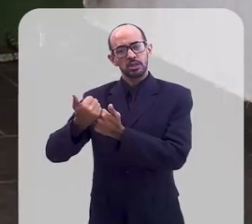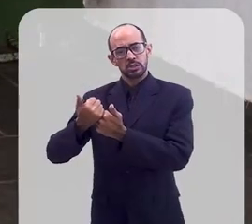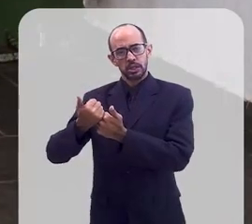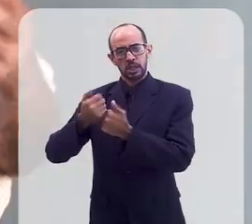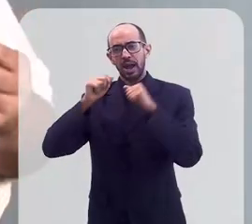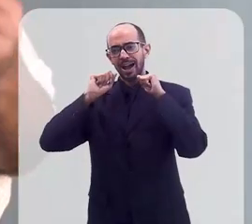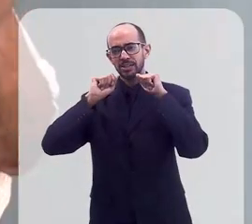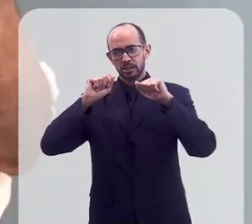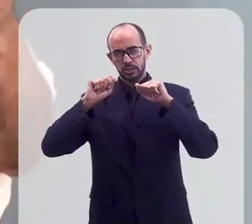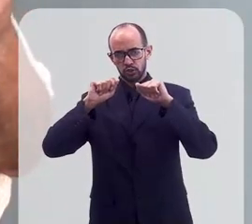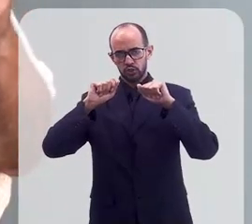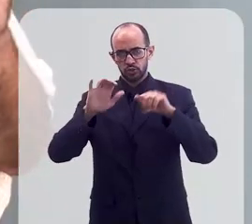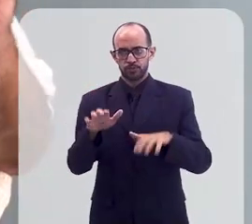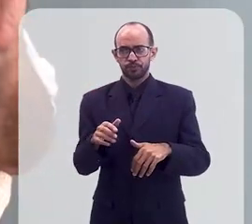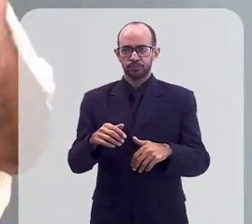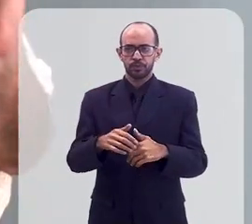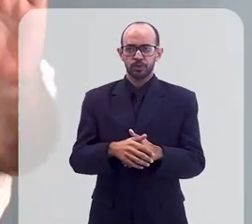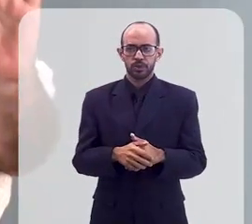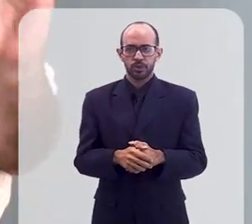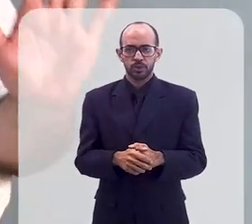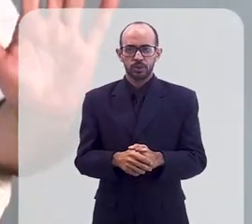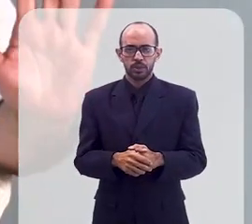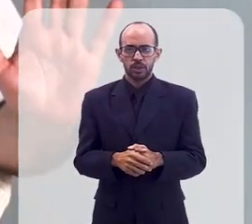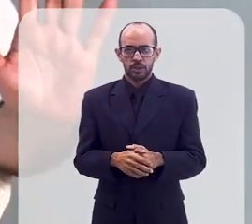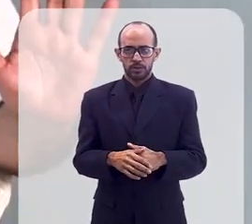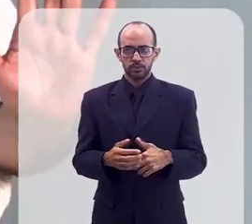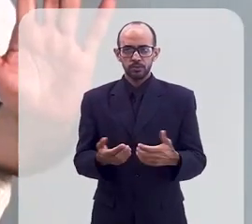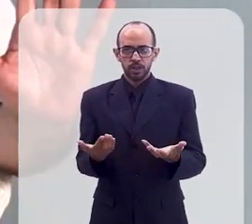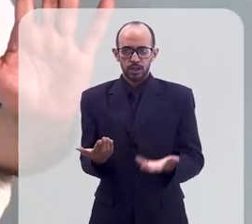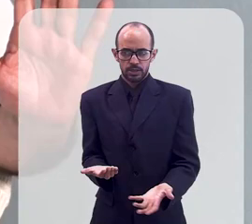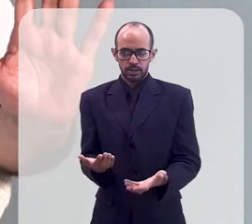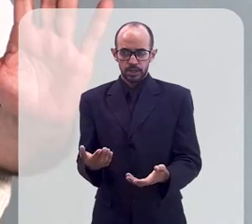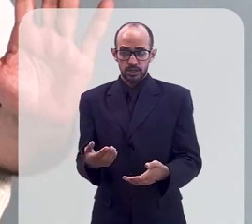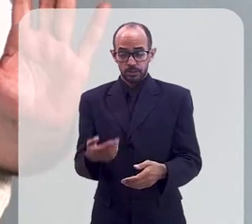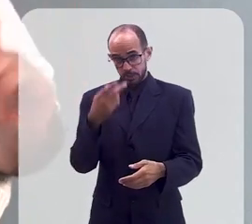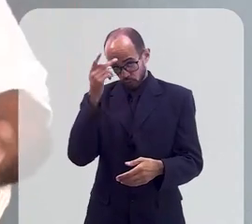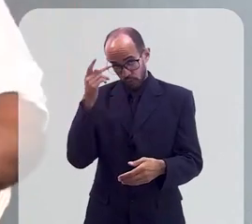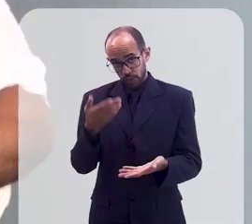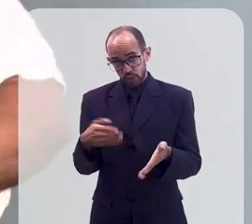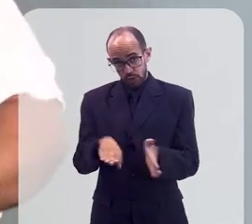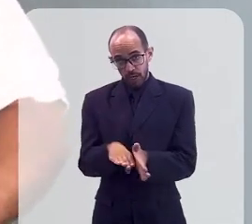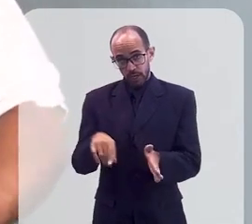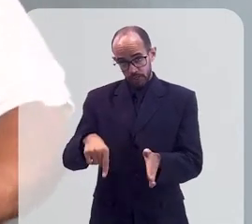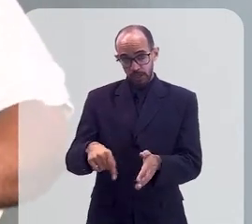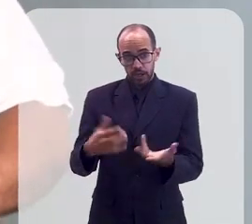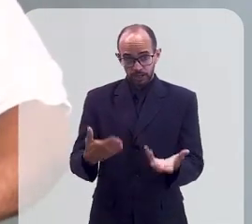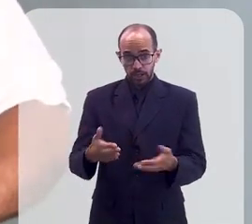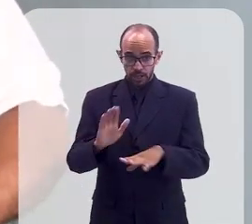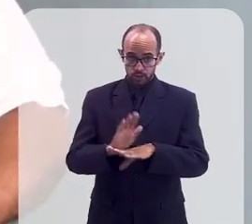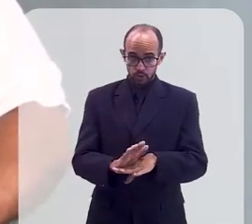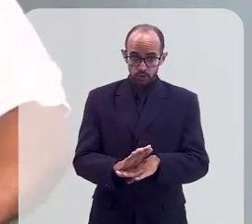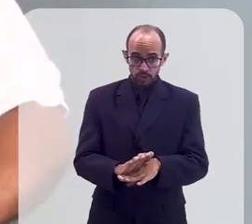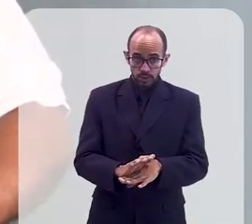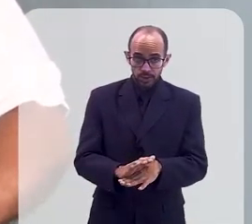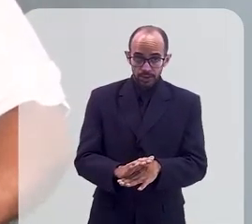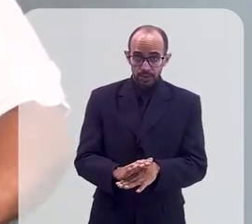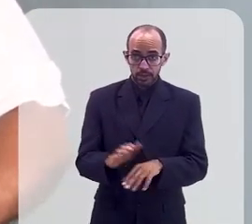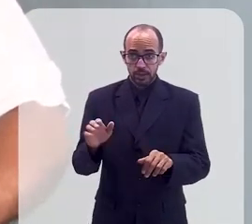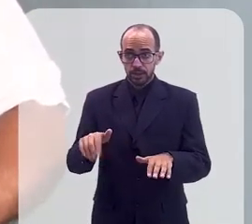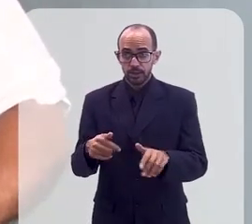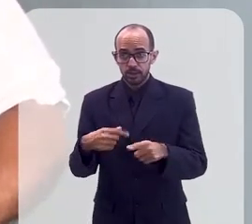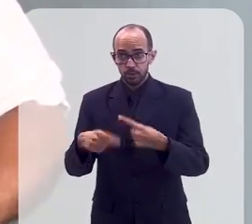assistência, existe, a pessoa chega ali e quer ser ajudada. E os médiums aqui vão ajudar esta